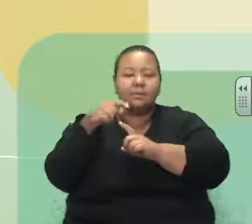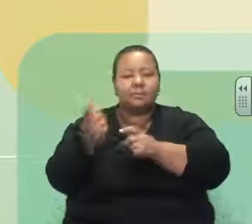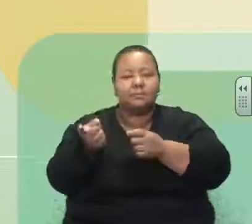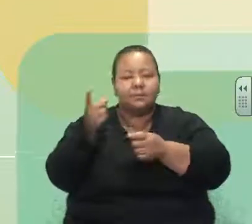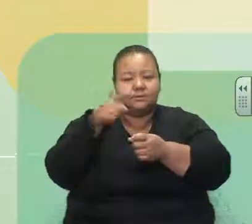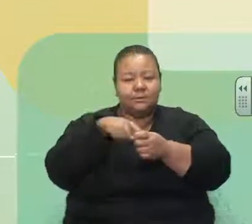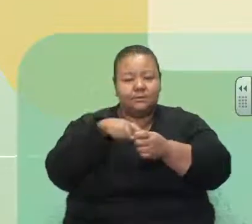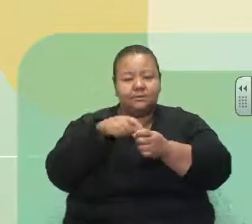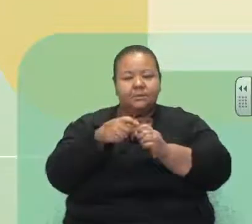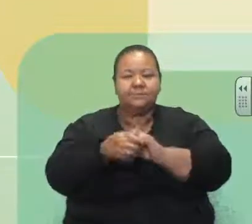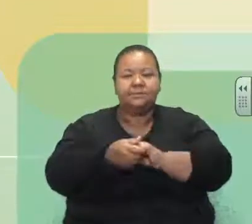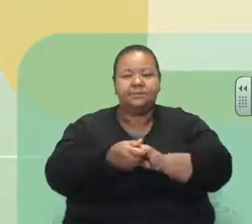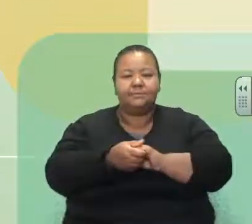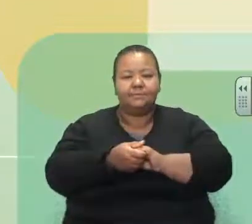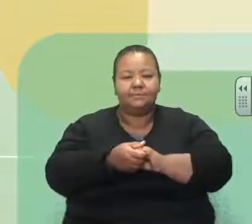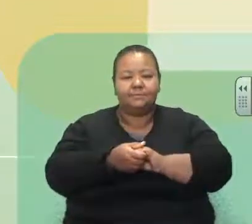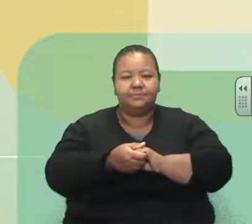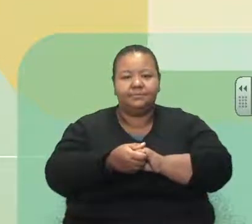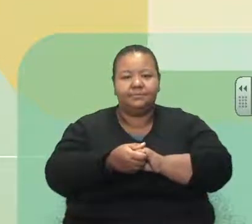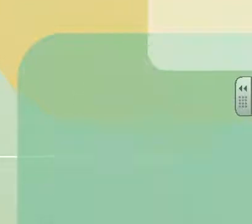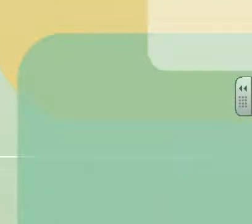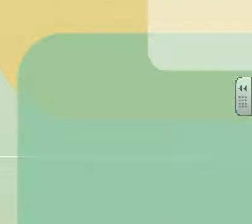já.